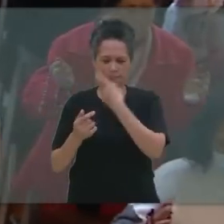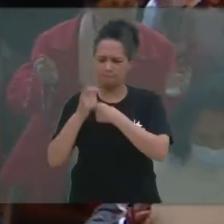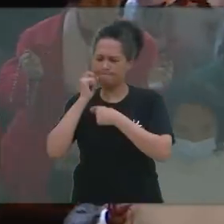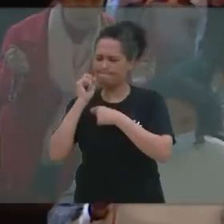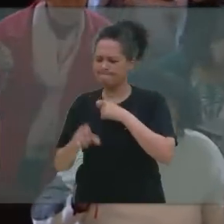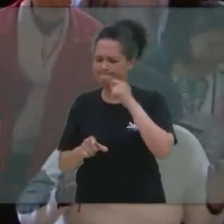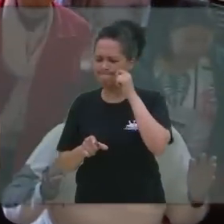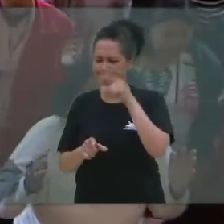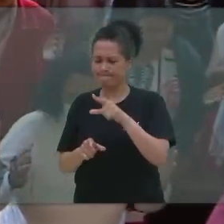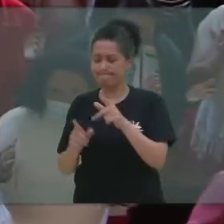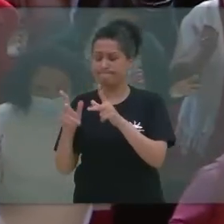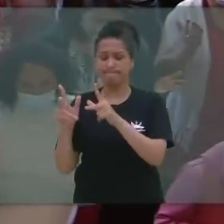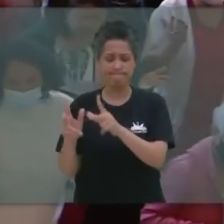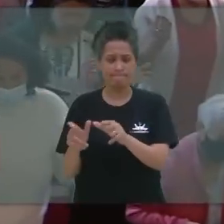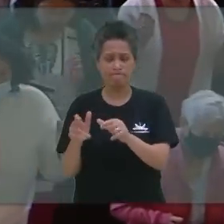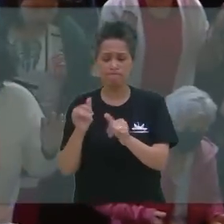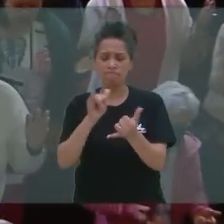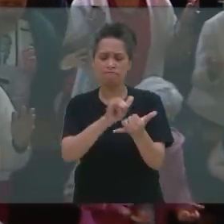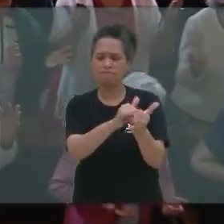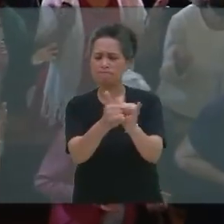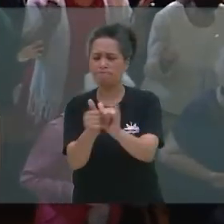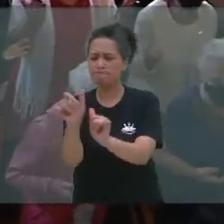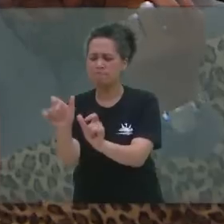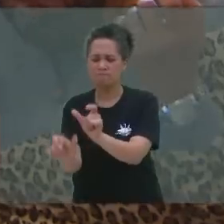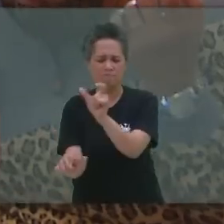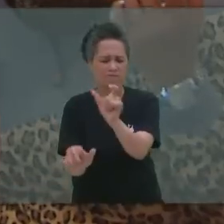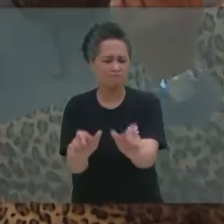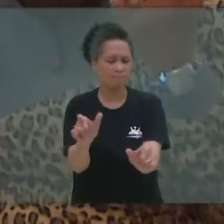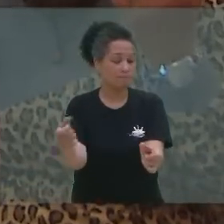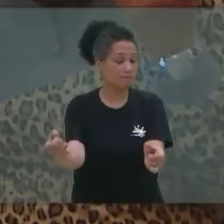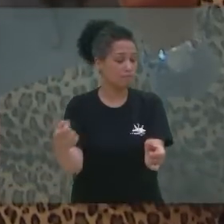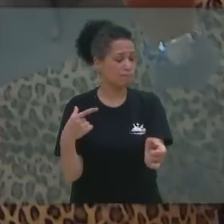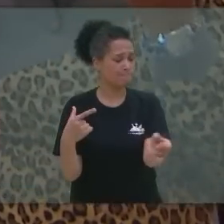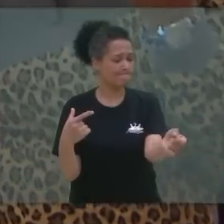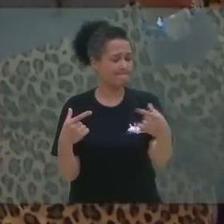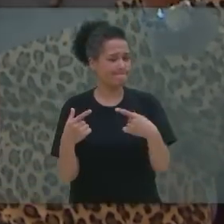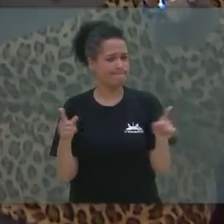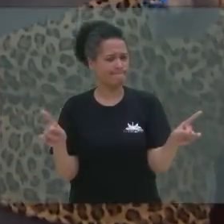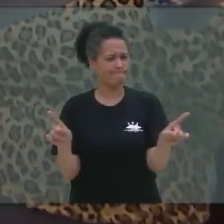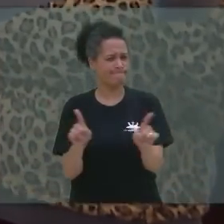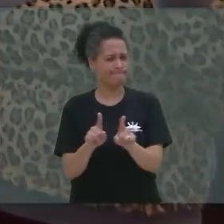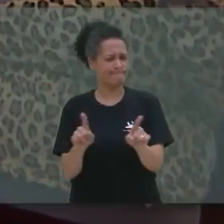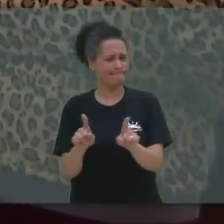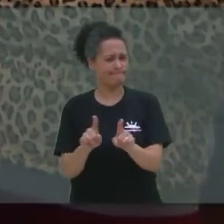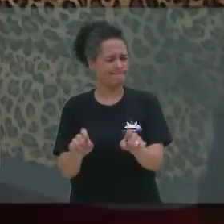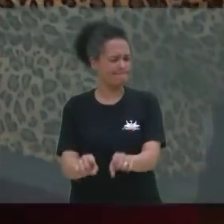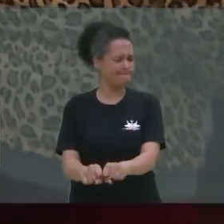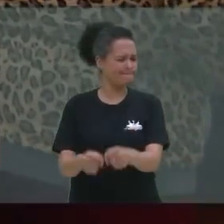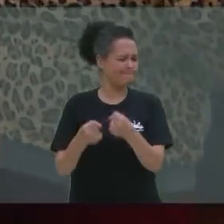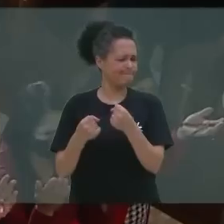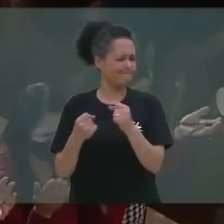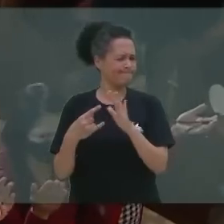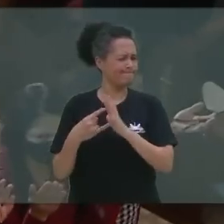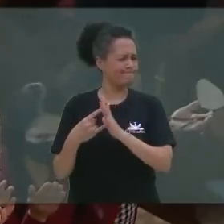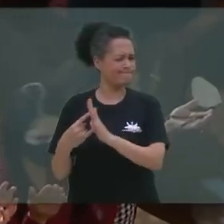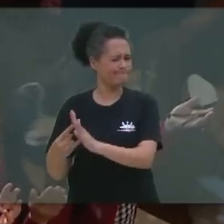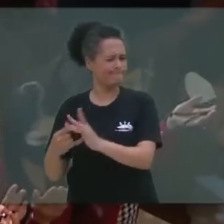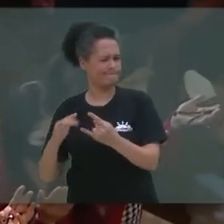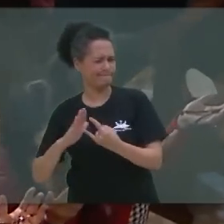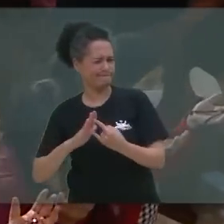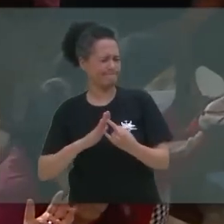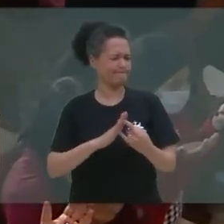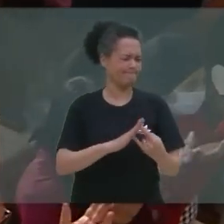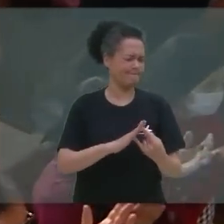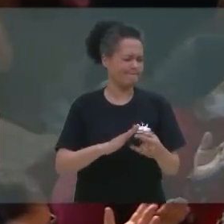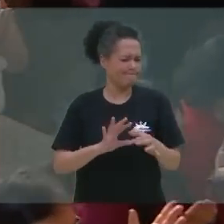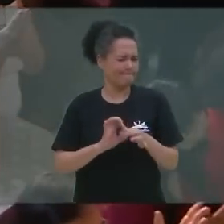nossas ofensas, assim como nós perdoamos a quem nos tem ofendido. E não nos deixeis cair